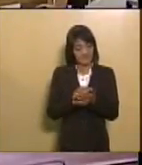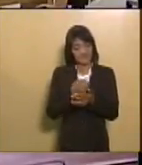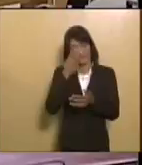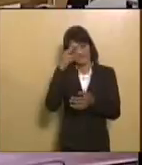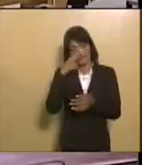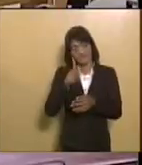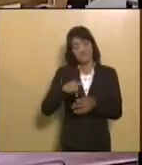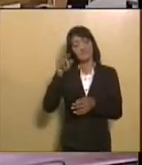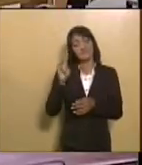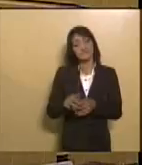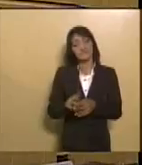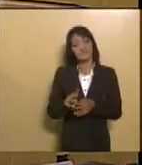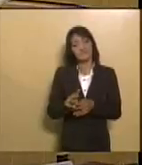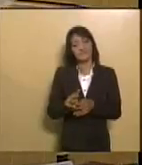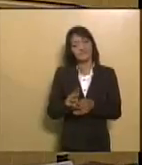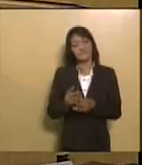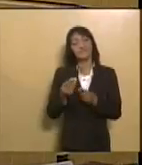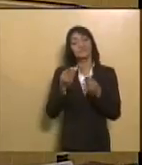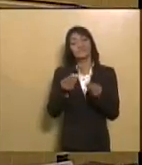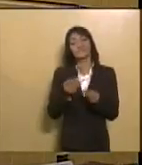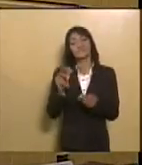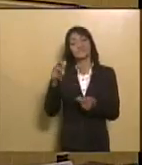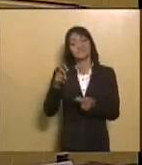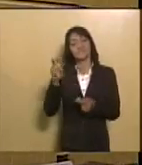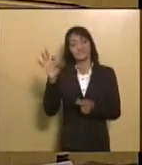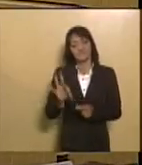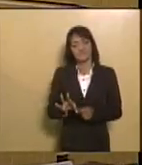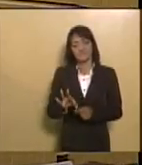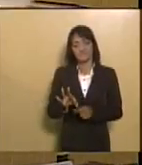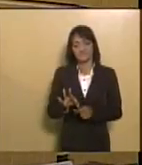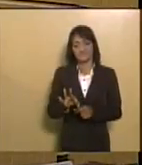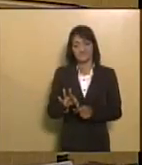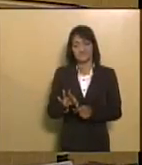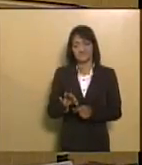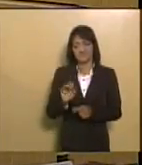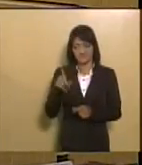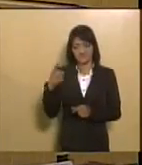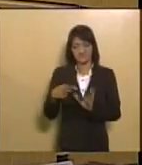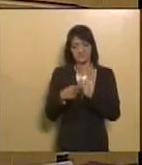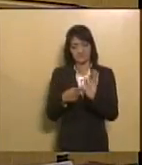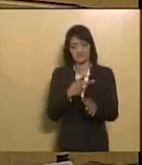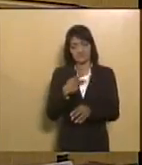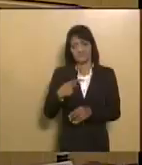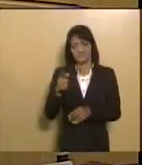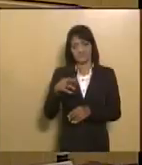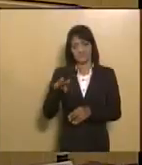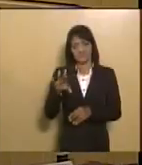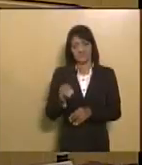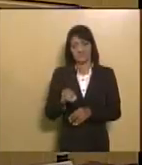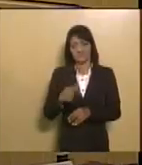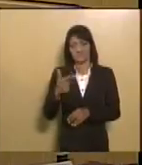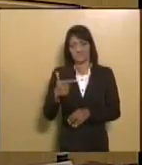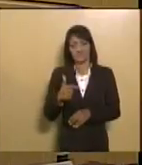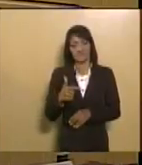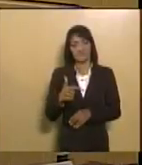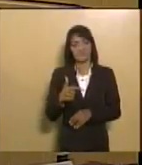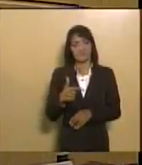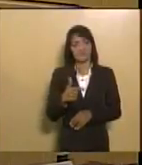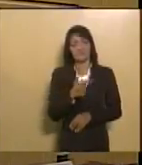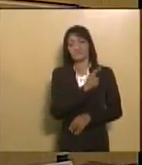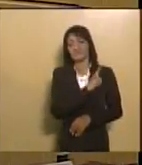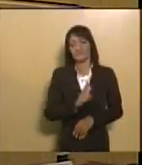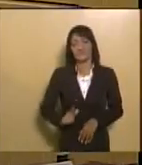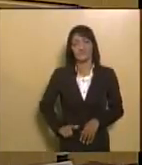concedeu esse reajuste. Foi assinado, inclusive, pastor Antônio, depois nós vamos trazer aqui, pelo atual vice-governador Belivaldo Chagas, que